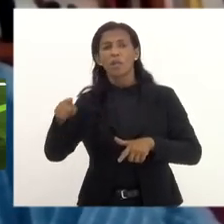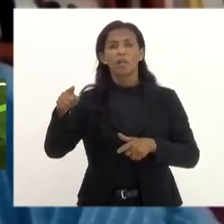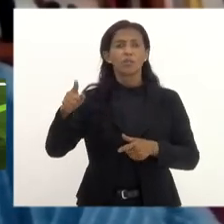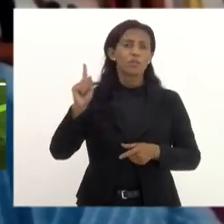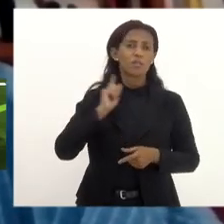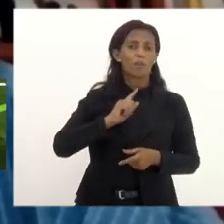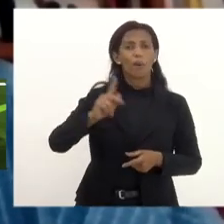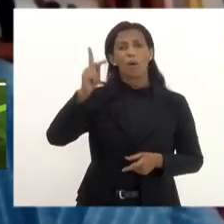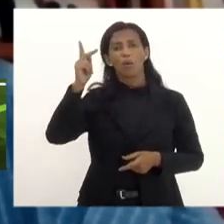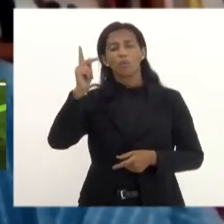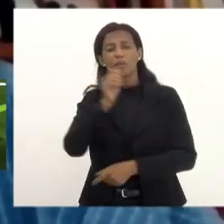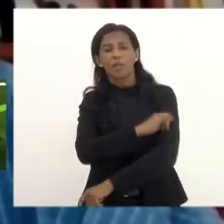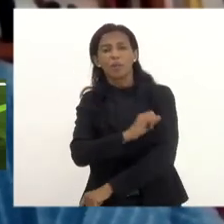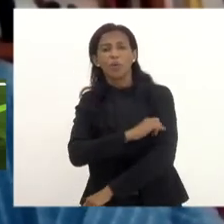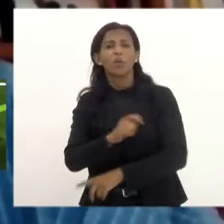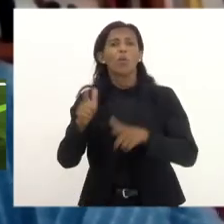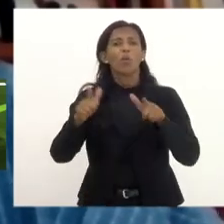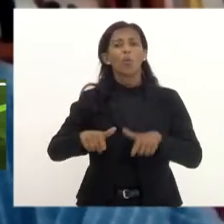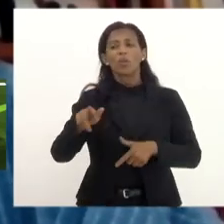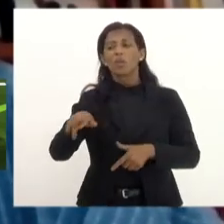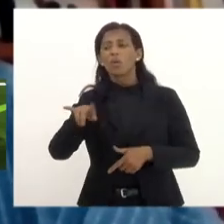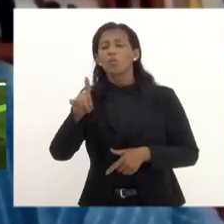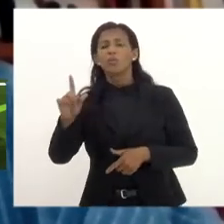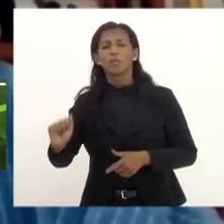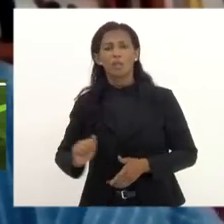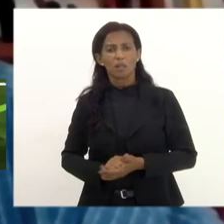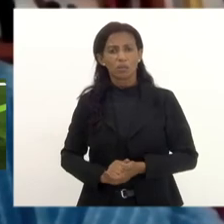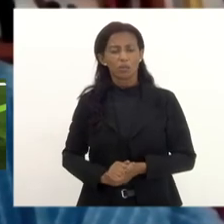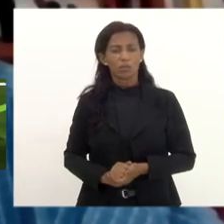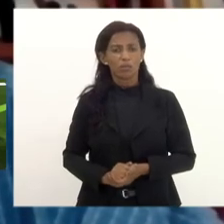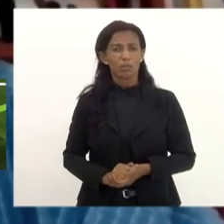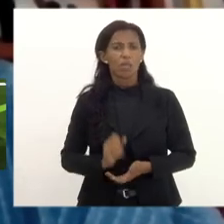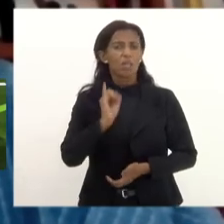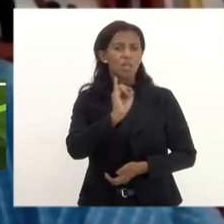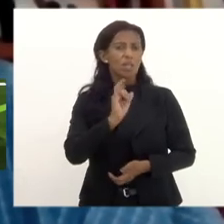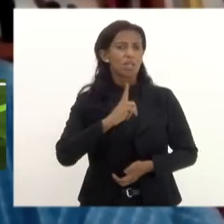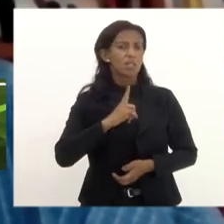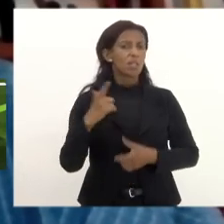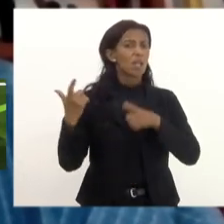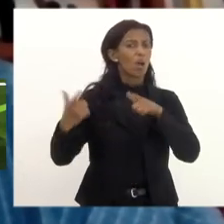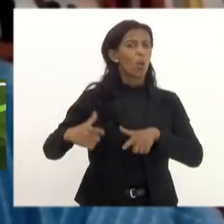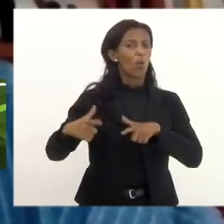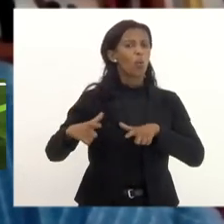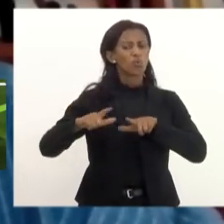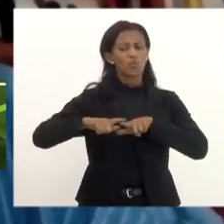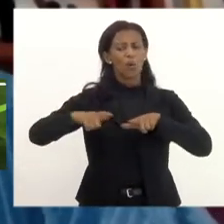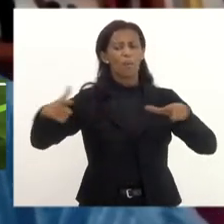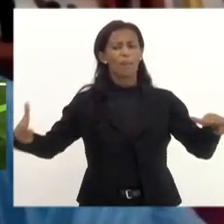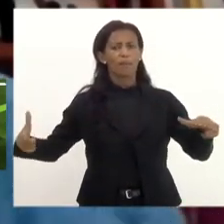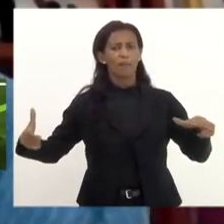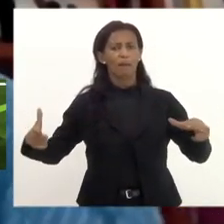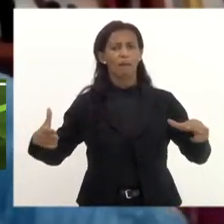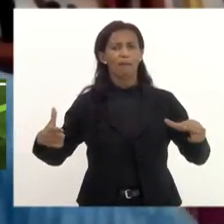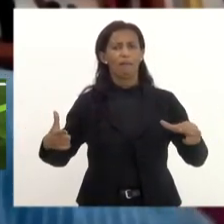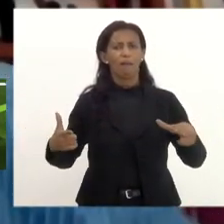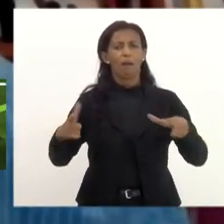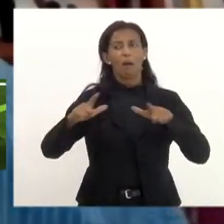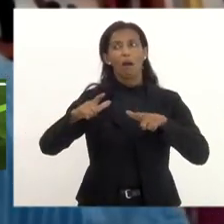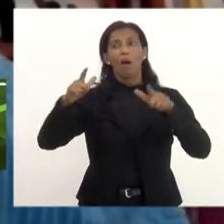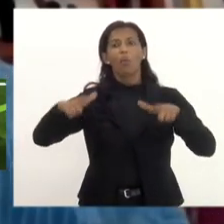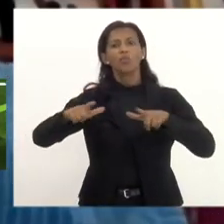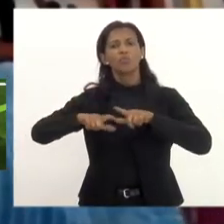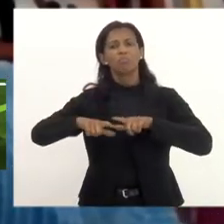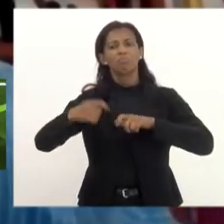é em São Paulo, né? Onde eles estão usando, e se eles têm alguma previsibilidade de onde vão ampliar o uso, tendo em vista para onde vai